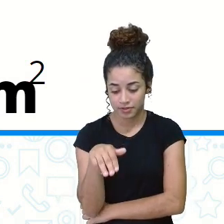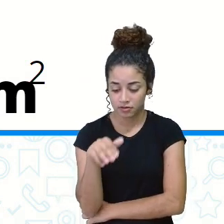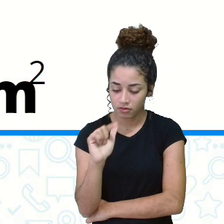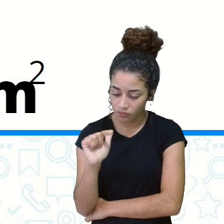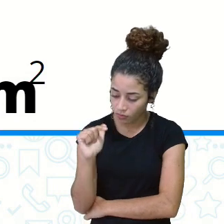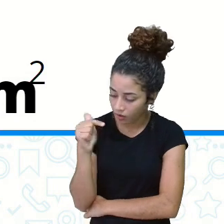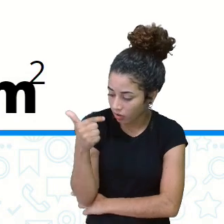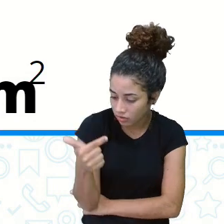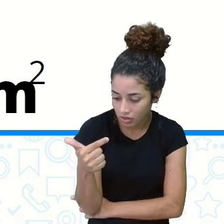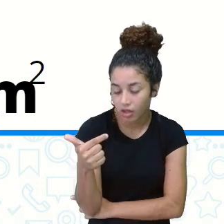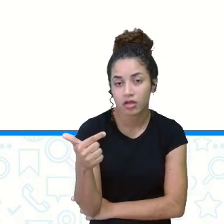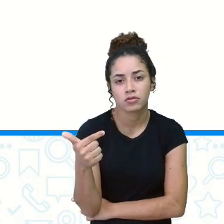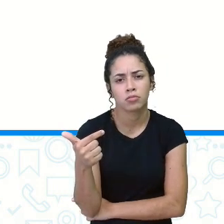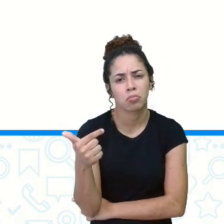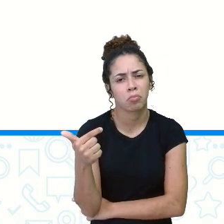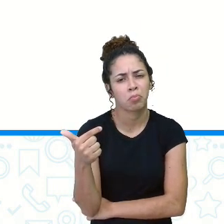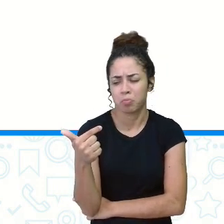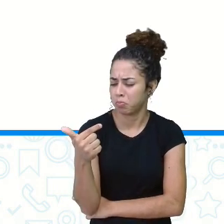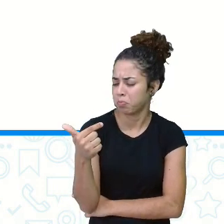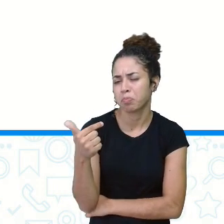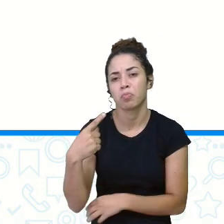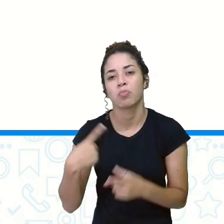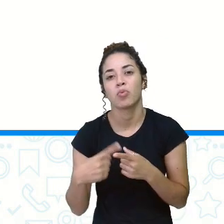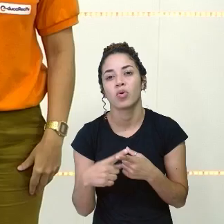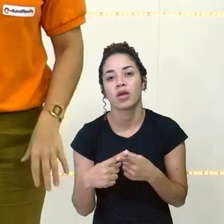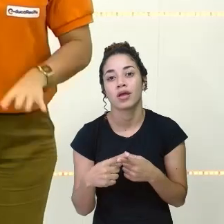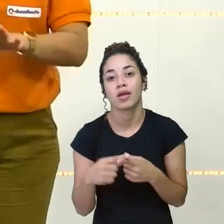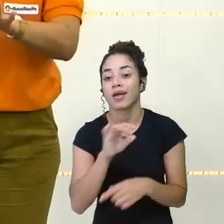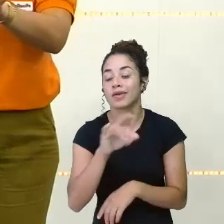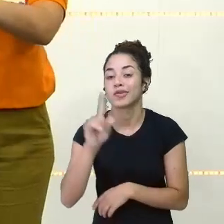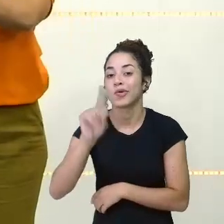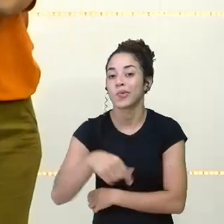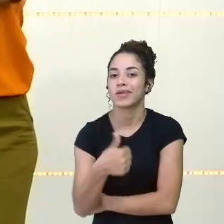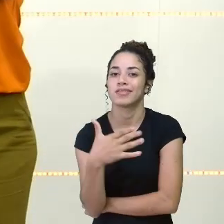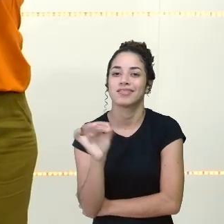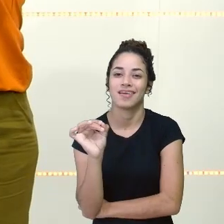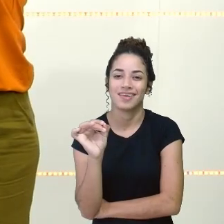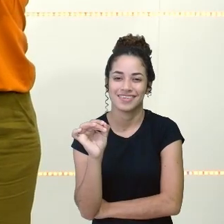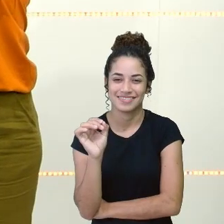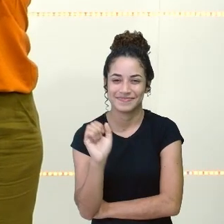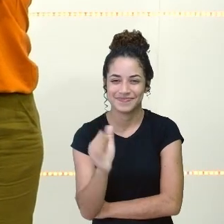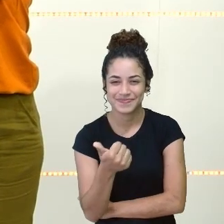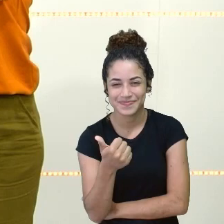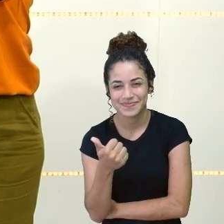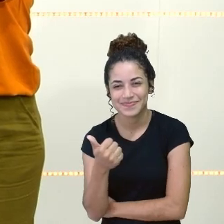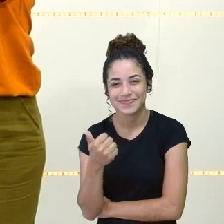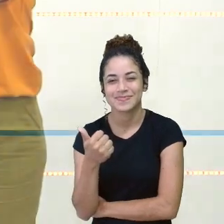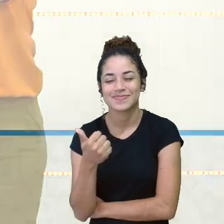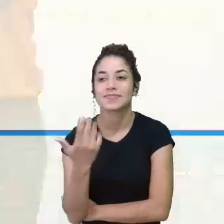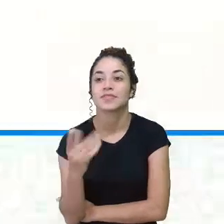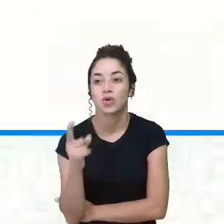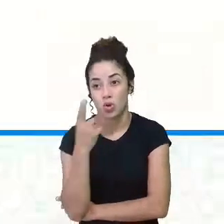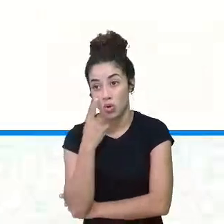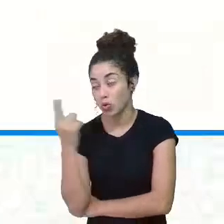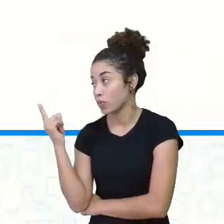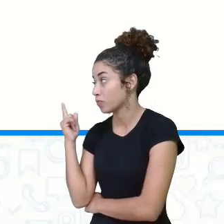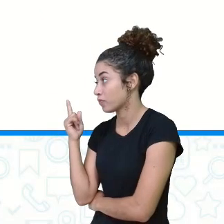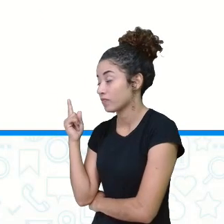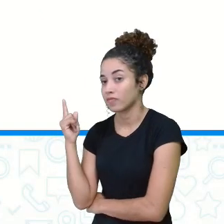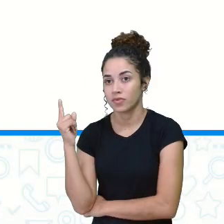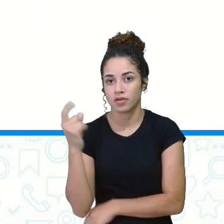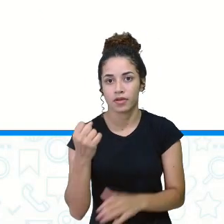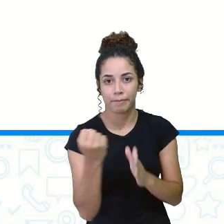quadradinho não vale 1, ele vale 10. Tranquilo? Aqui, basicamente, é o algarismo, o